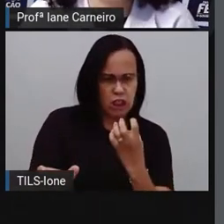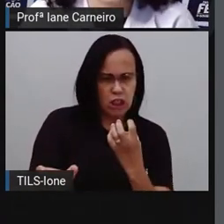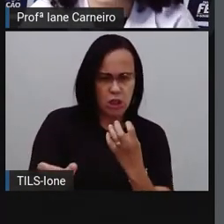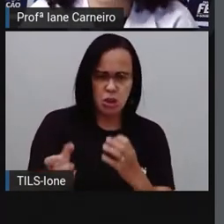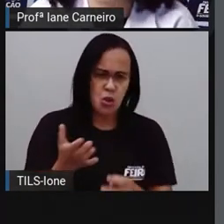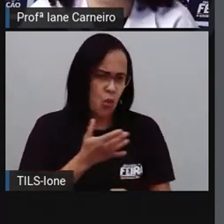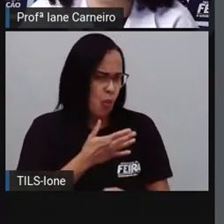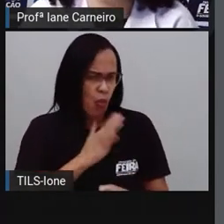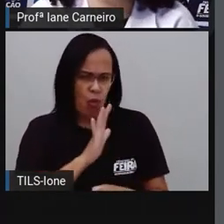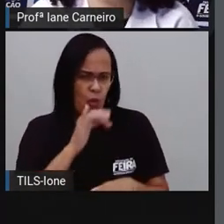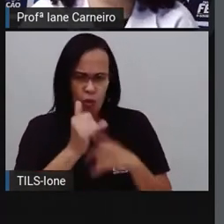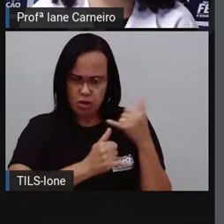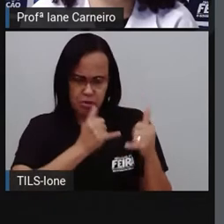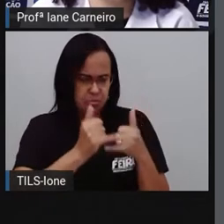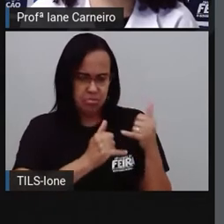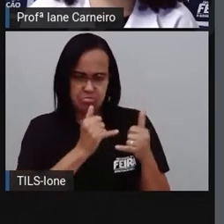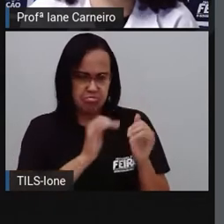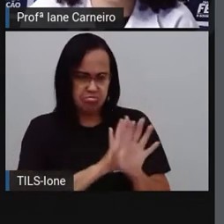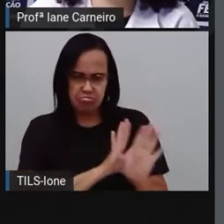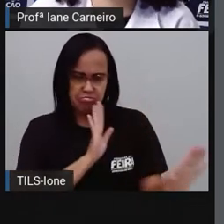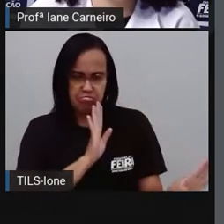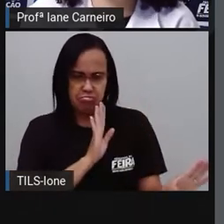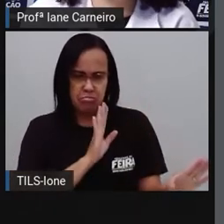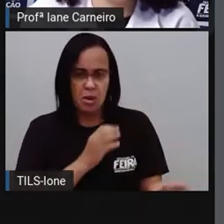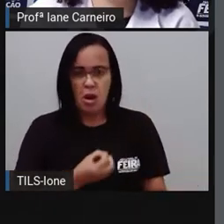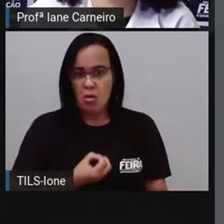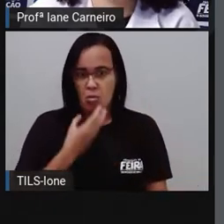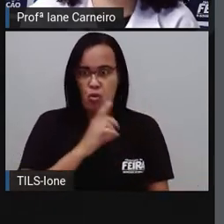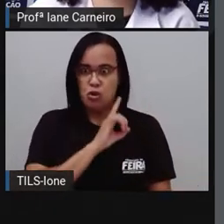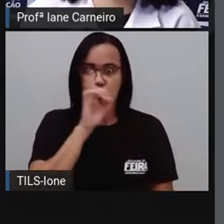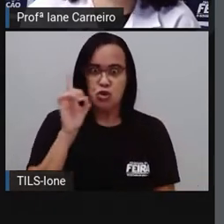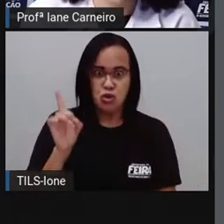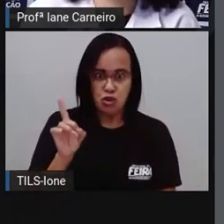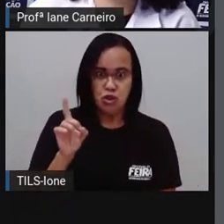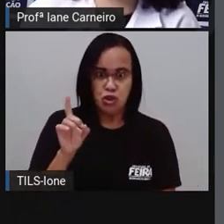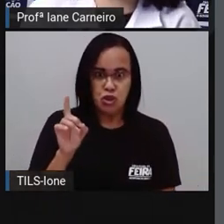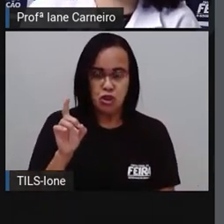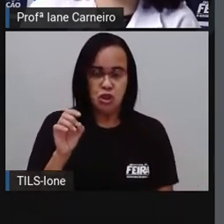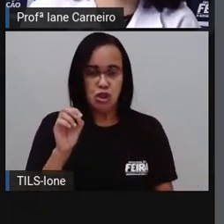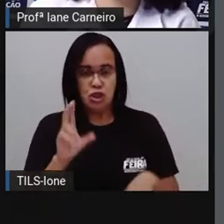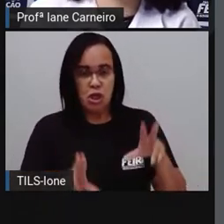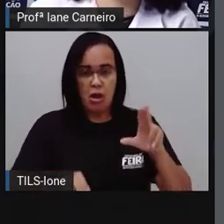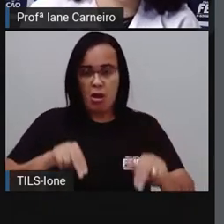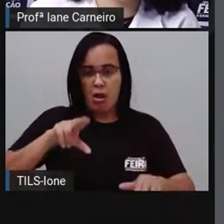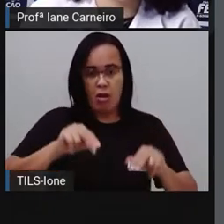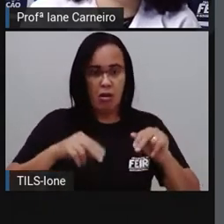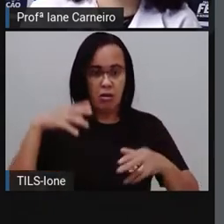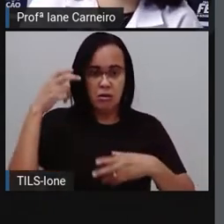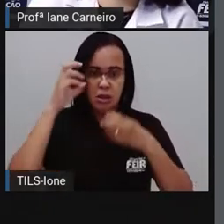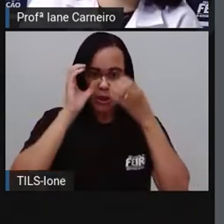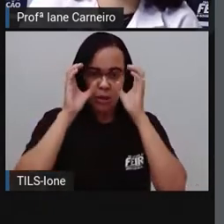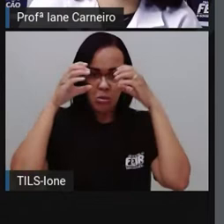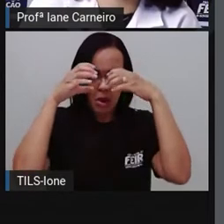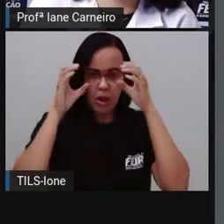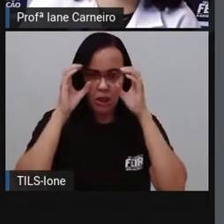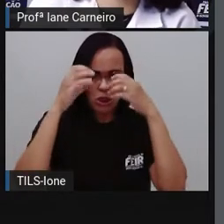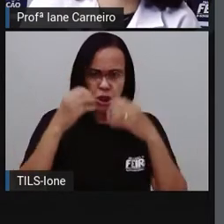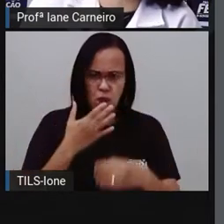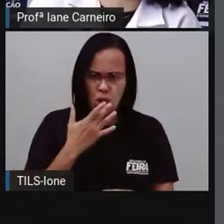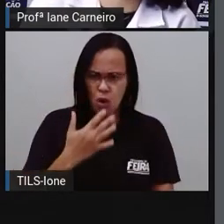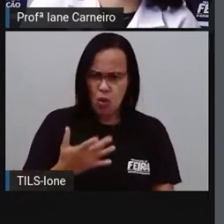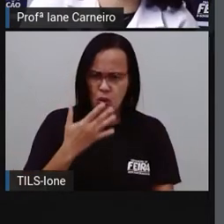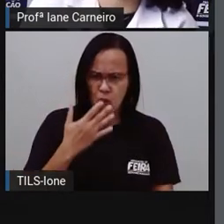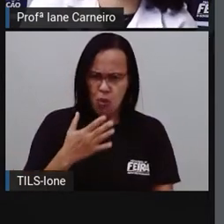gosta de gracinha. Bom dia, camaleão. Que cor mais escandalosa. Parece até